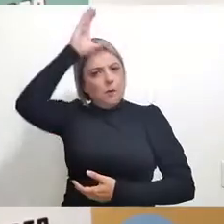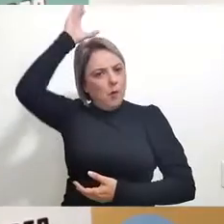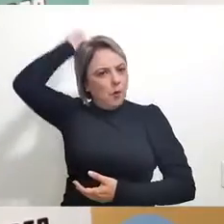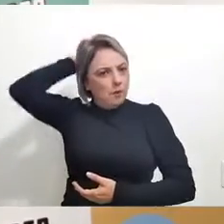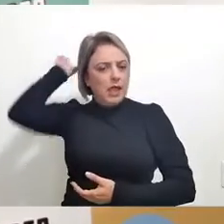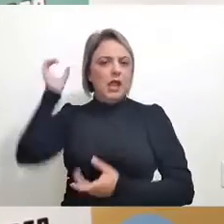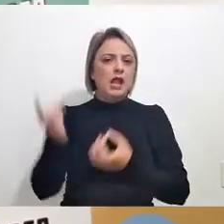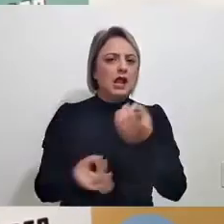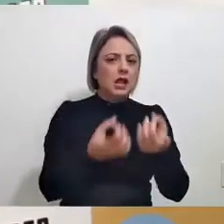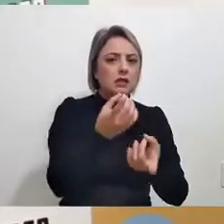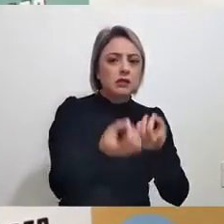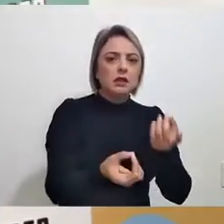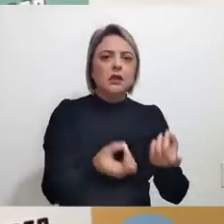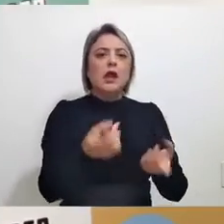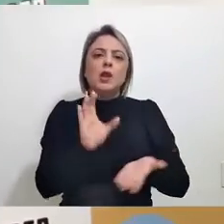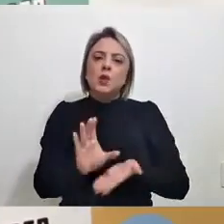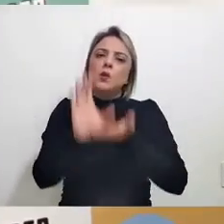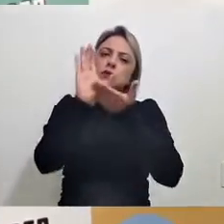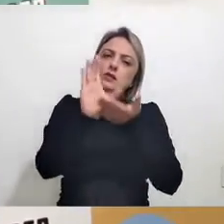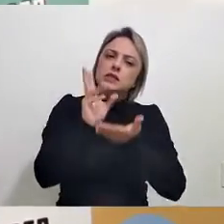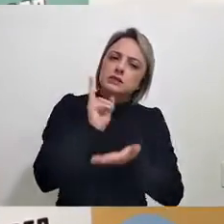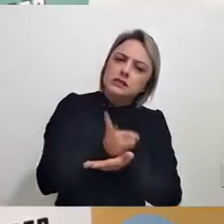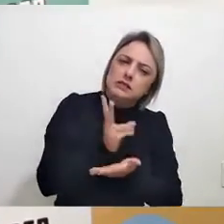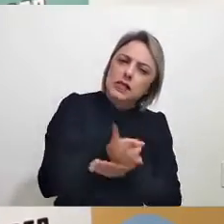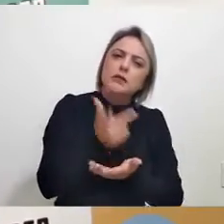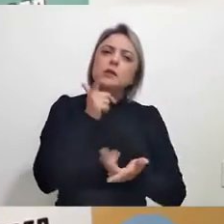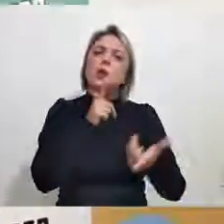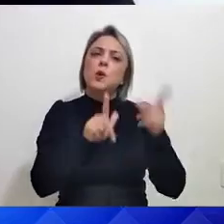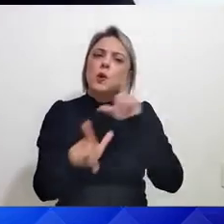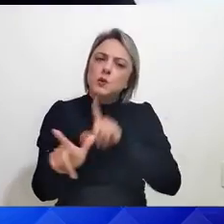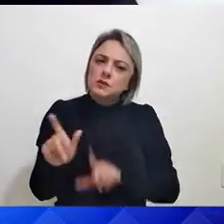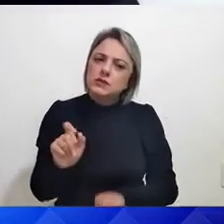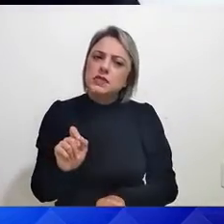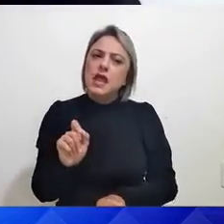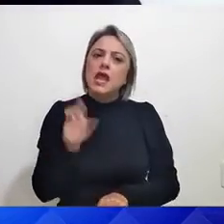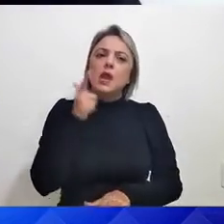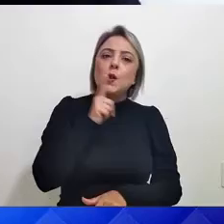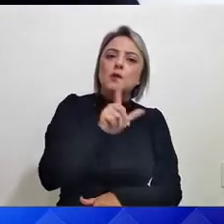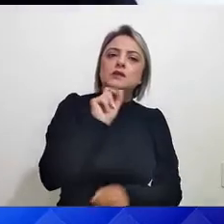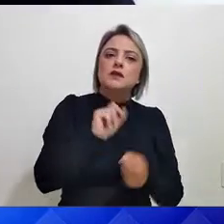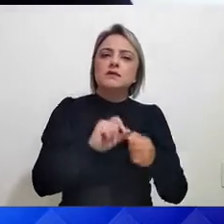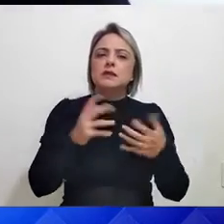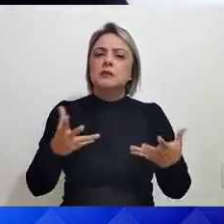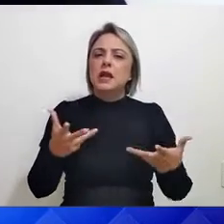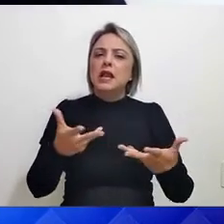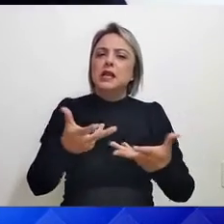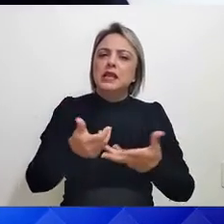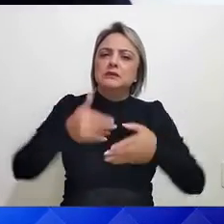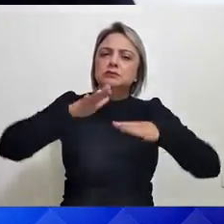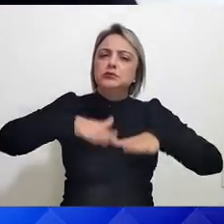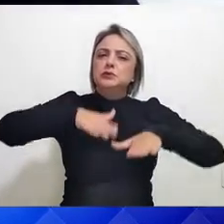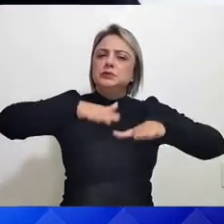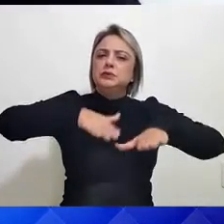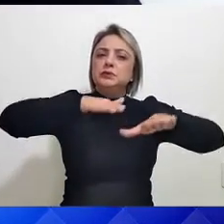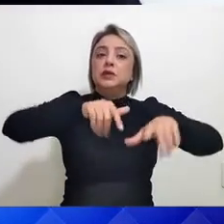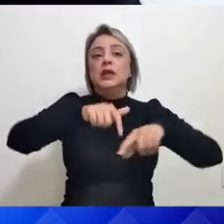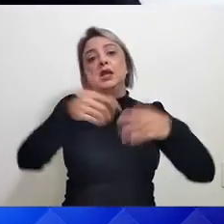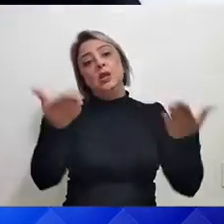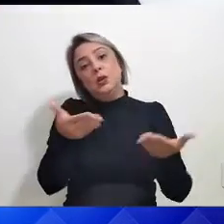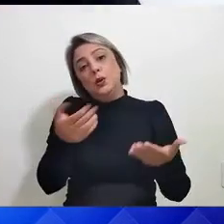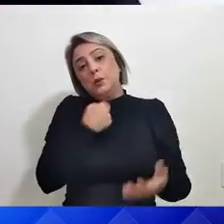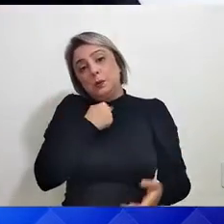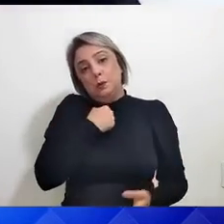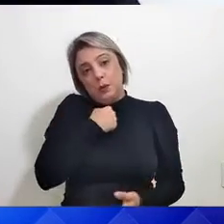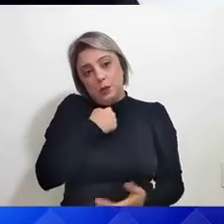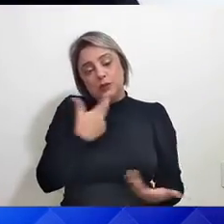bloco, o comentário da Mônica, né, da importância do SIMPRO e da base dos professores estar participando